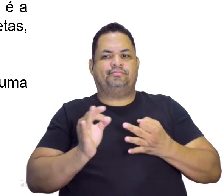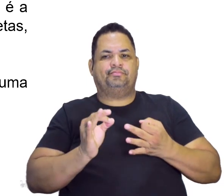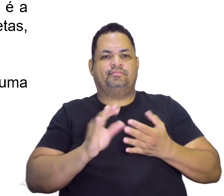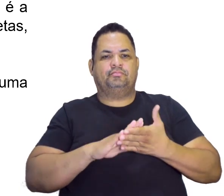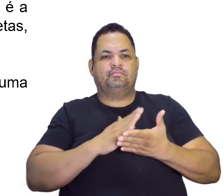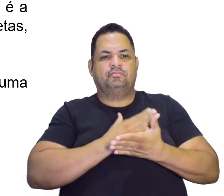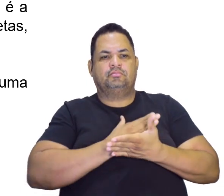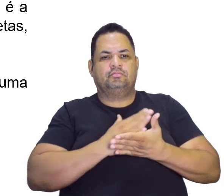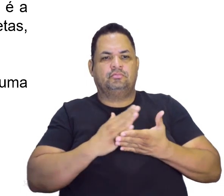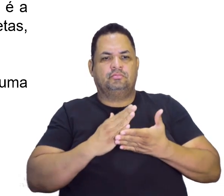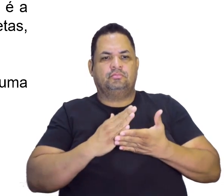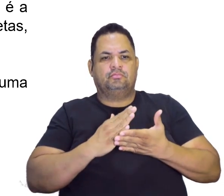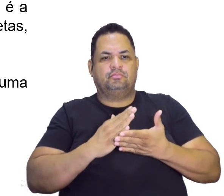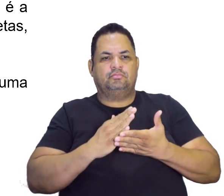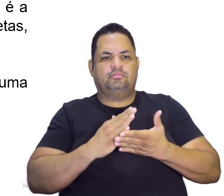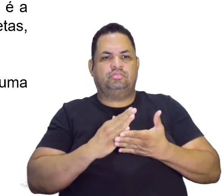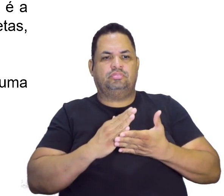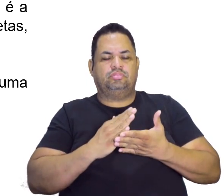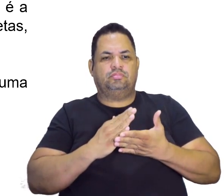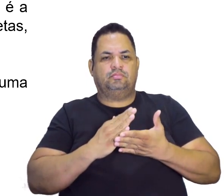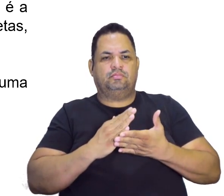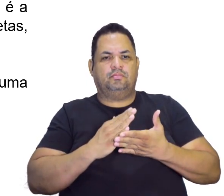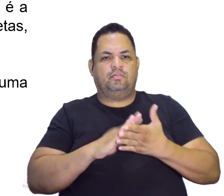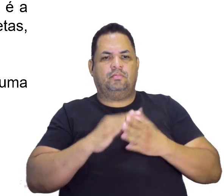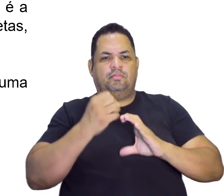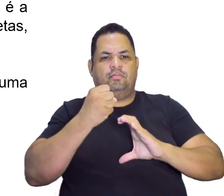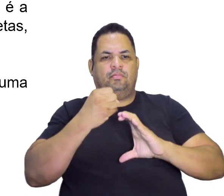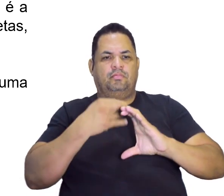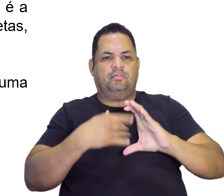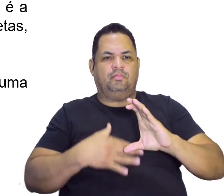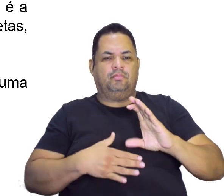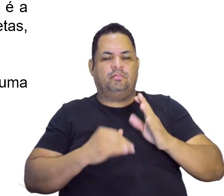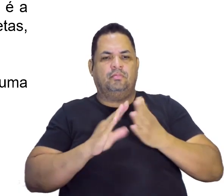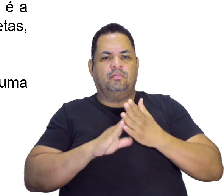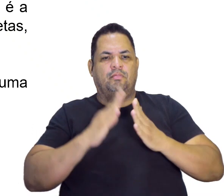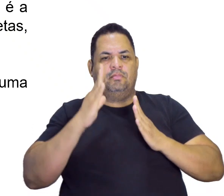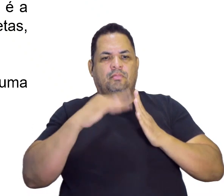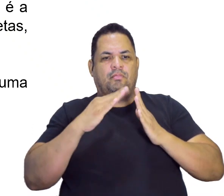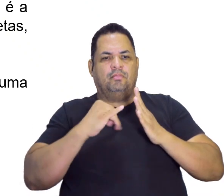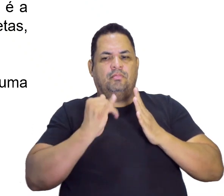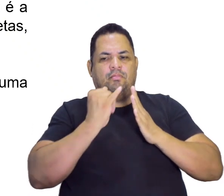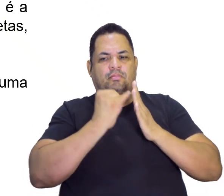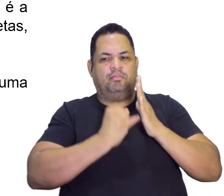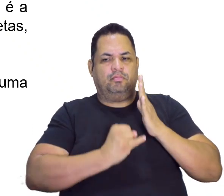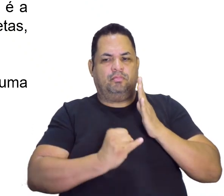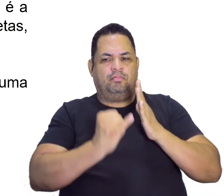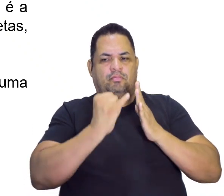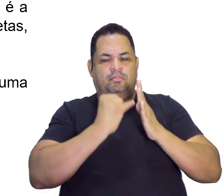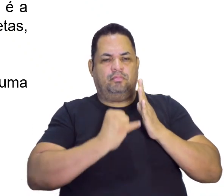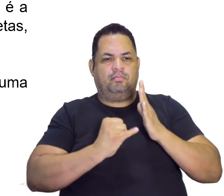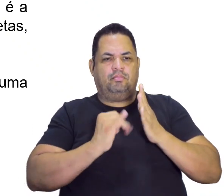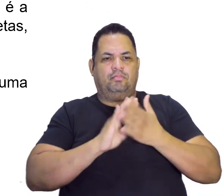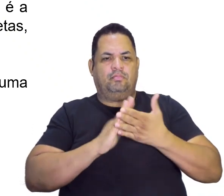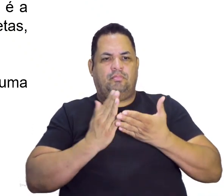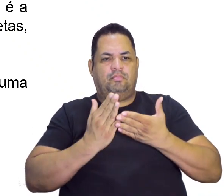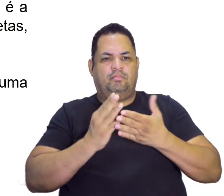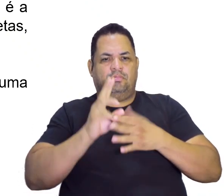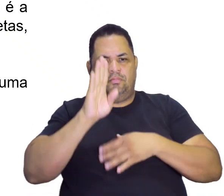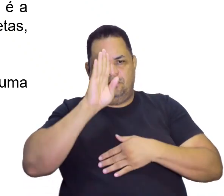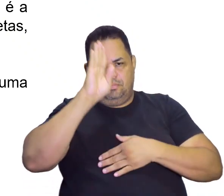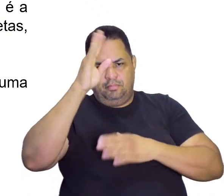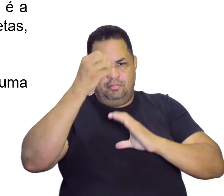resultados passaram a ser a característica da pintura impressionista. Então, sobre